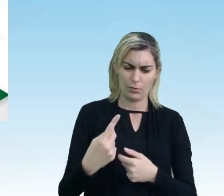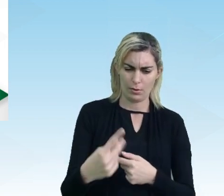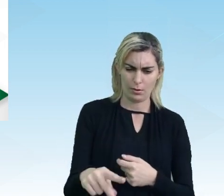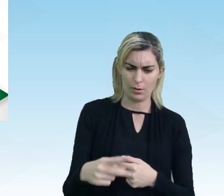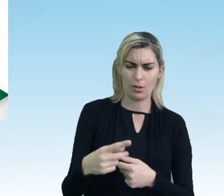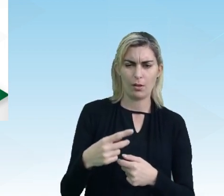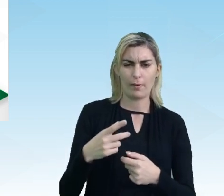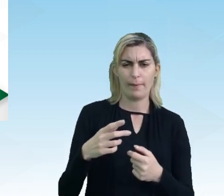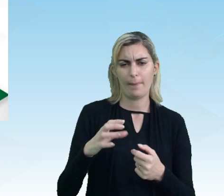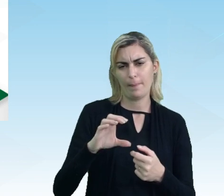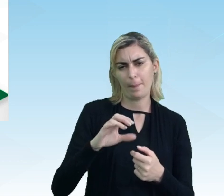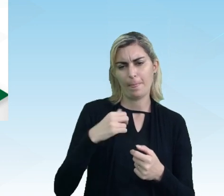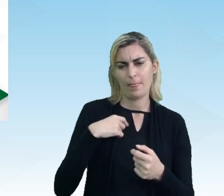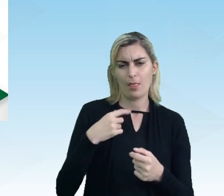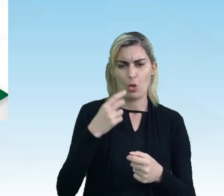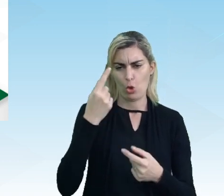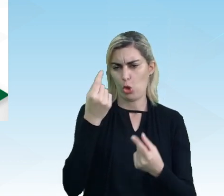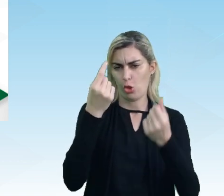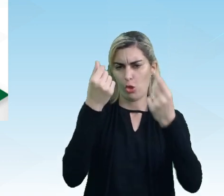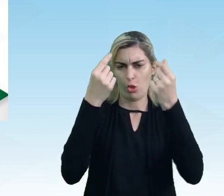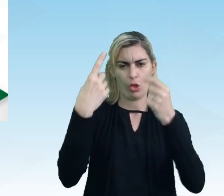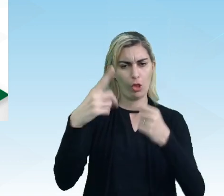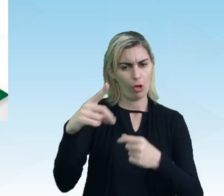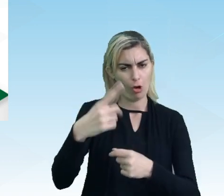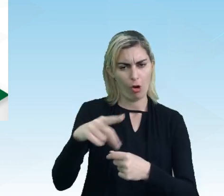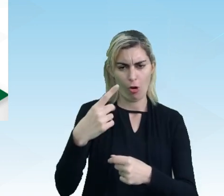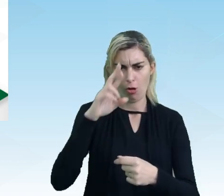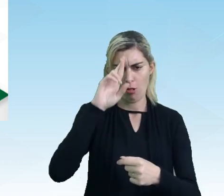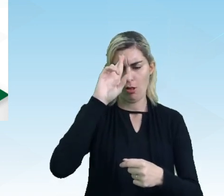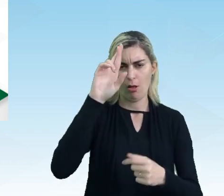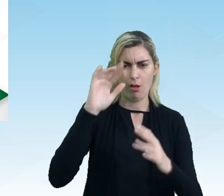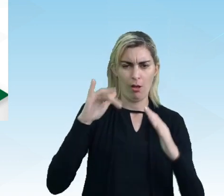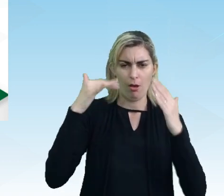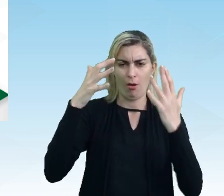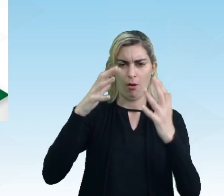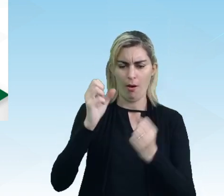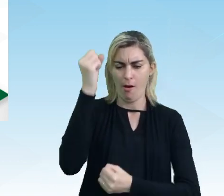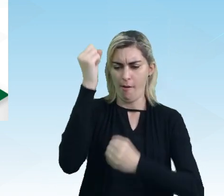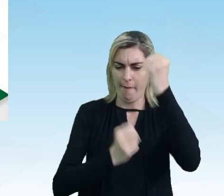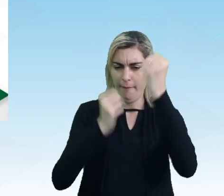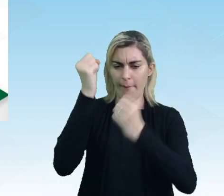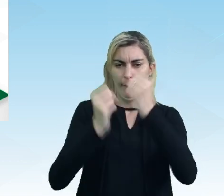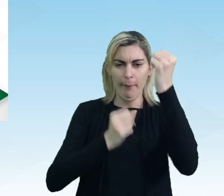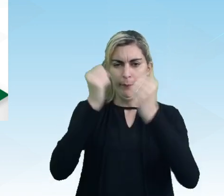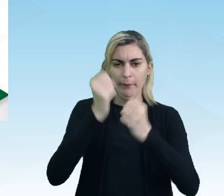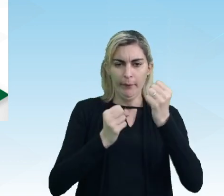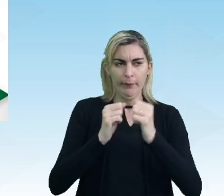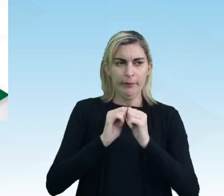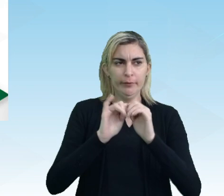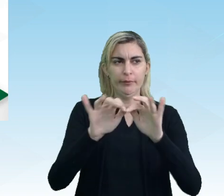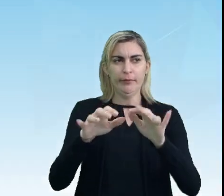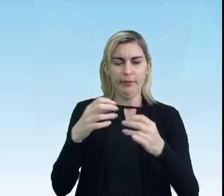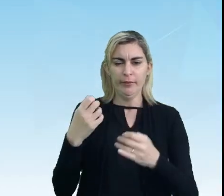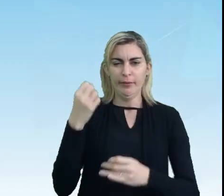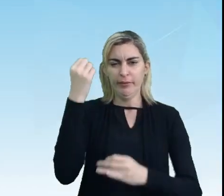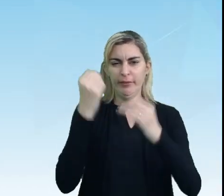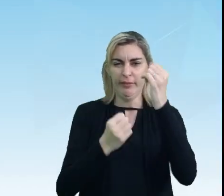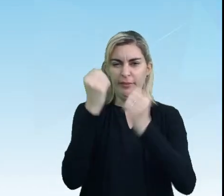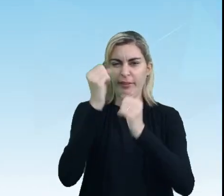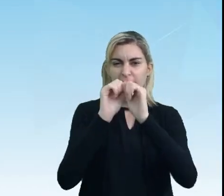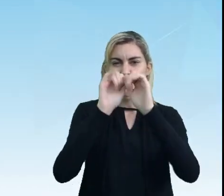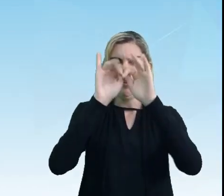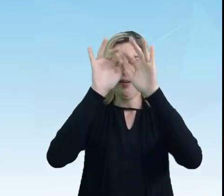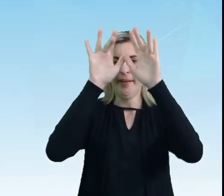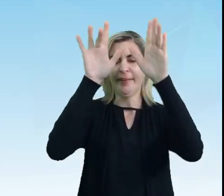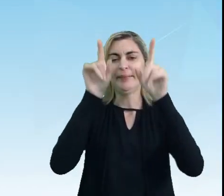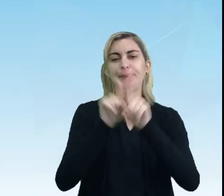do dono do cifrão, dono do dólar, dono do dinheiro, dono do poder, e as indústrias cada vez mais gerando a produção, mas com isso